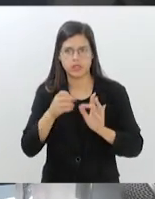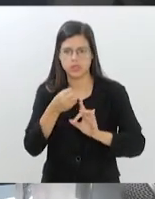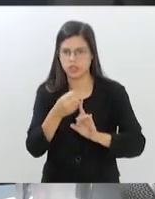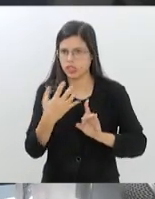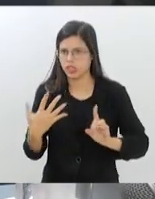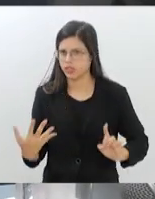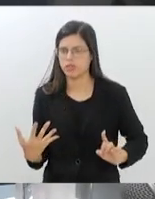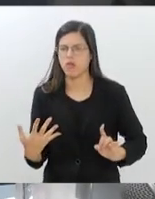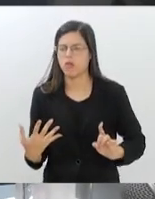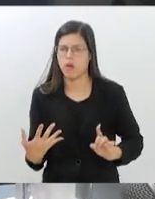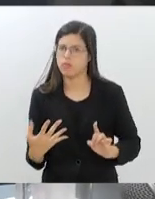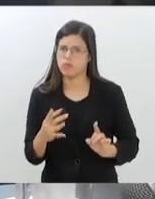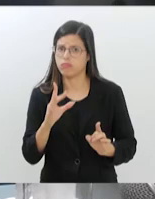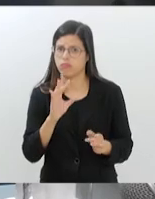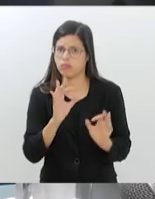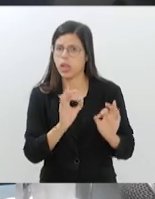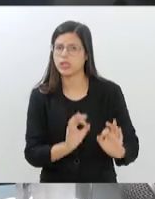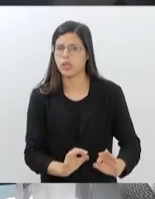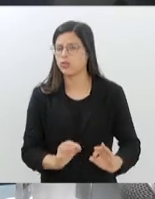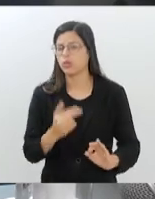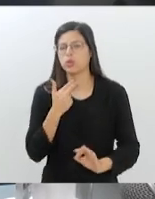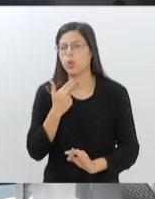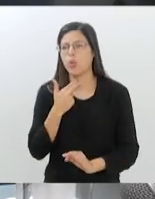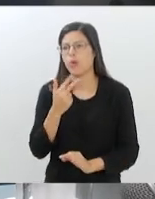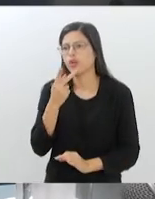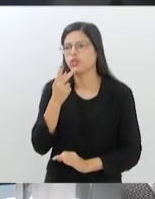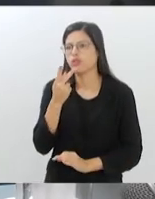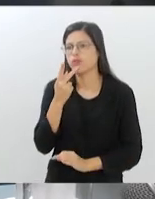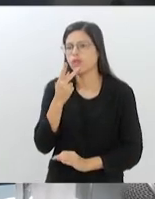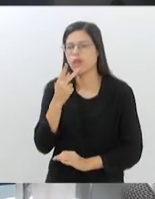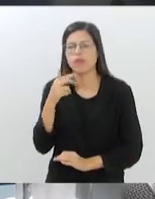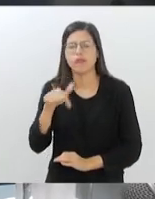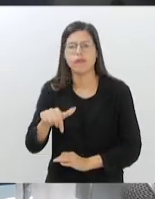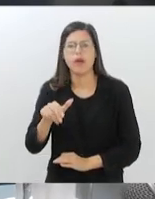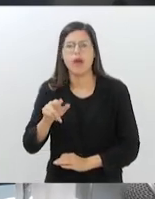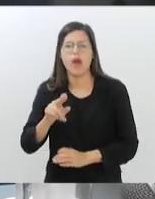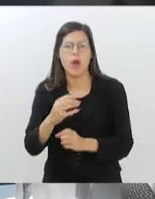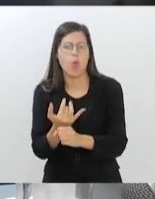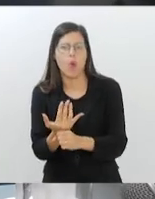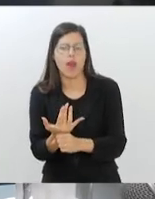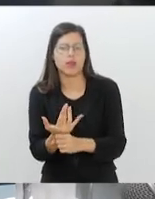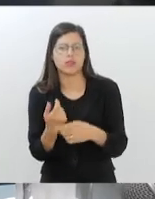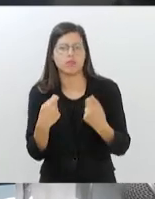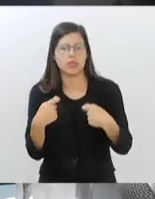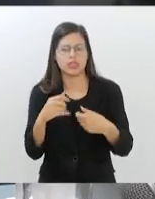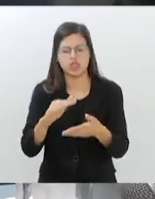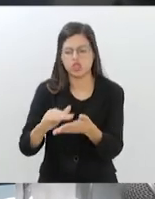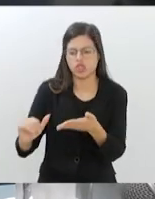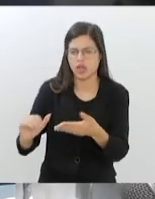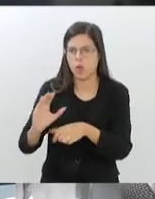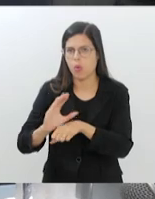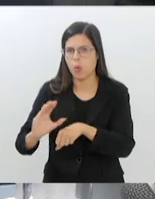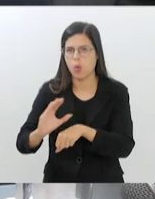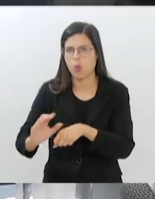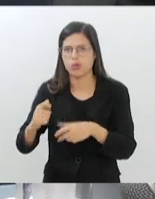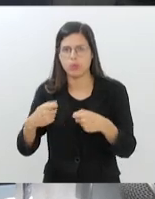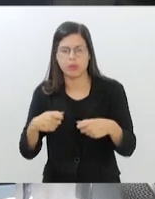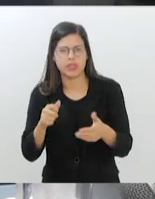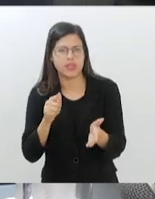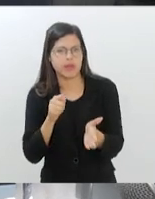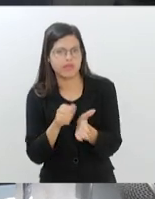não pode se meter dizendo que é o erge tem que tirar o curso tal tem que lecionar tal matéria tem que demitir o professor